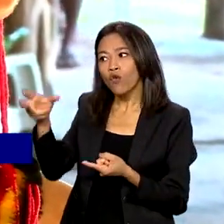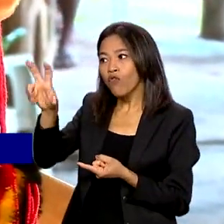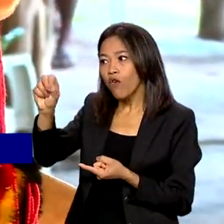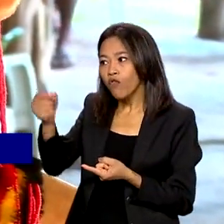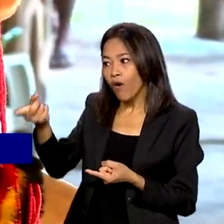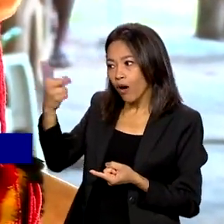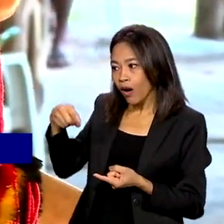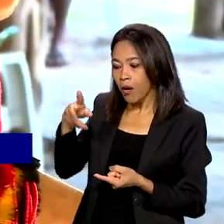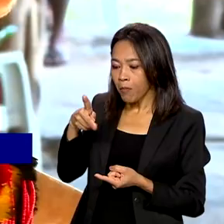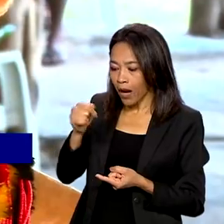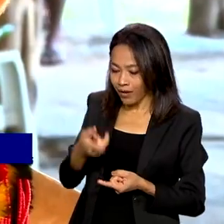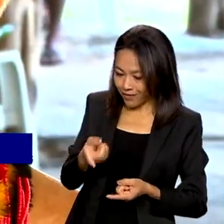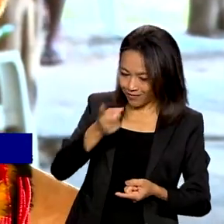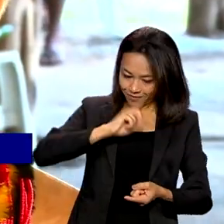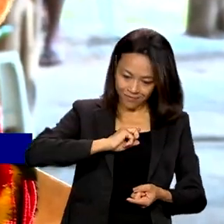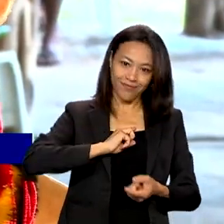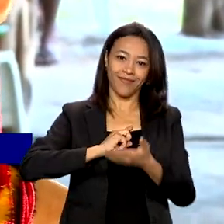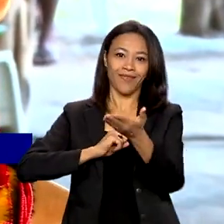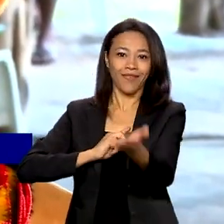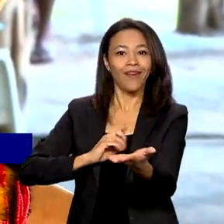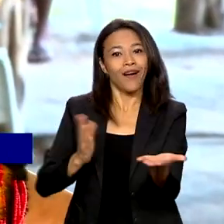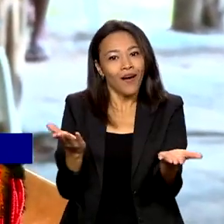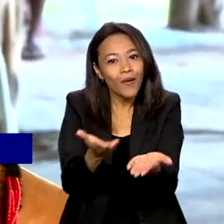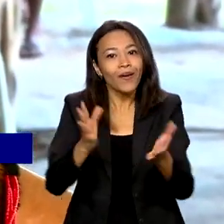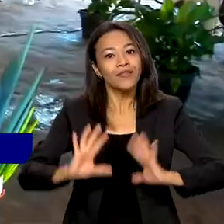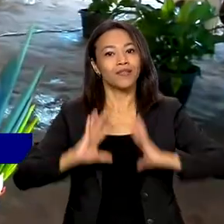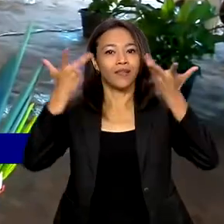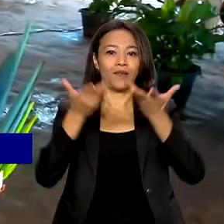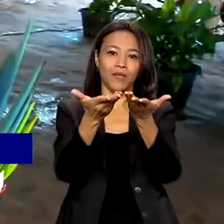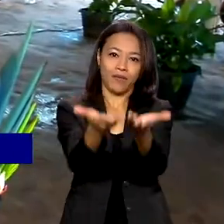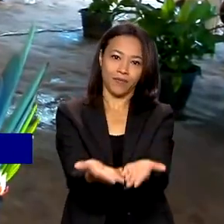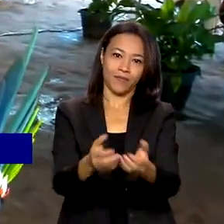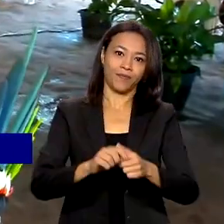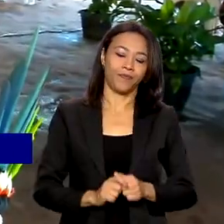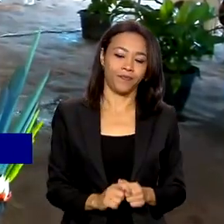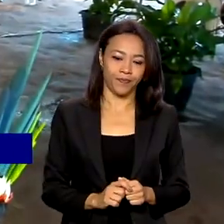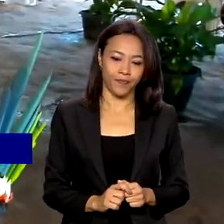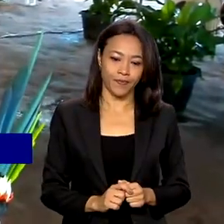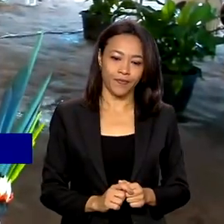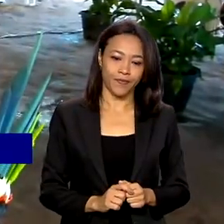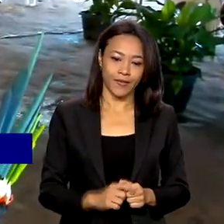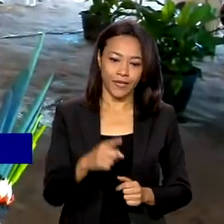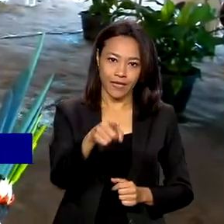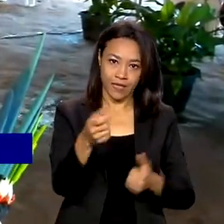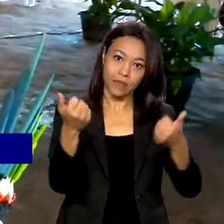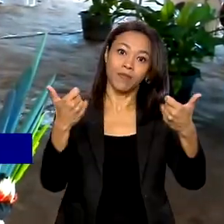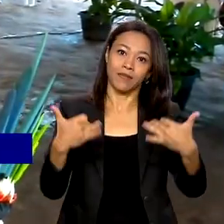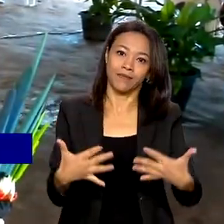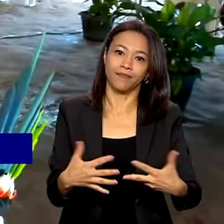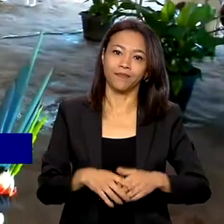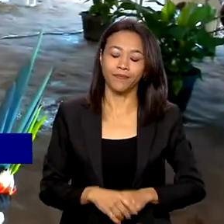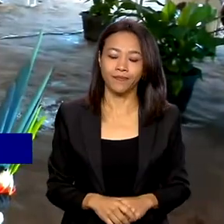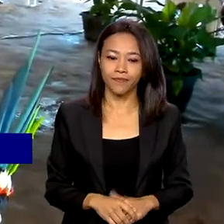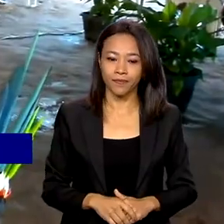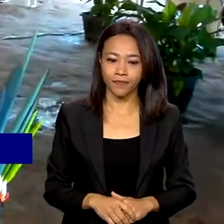pai. Agora pode finalmente celebrar. Como diz assim...